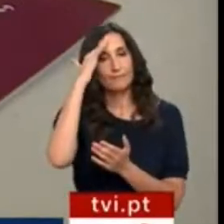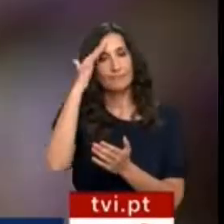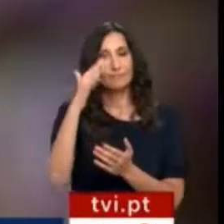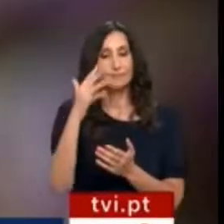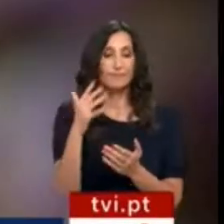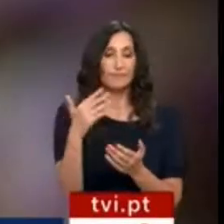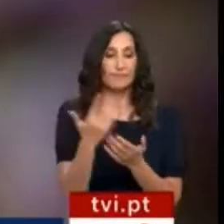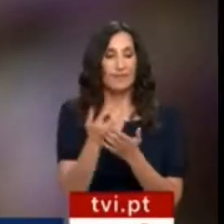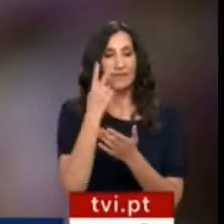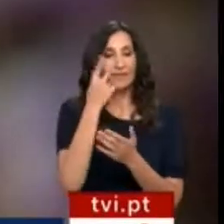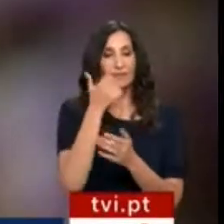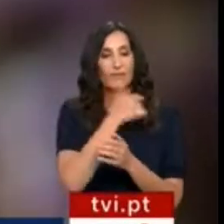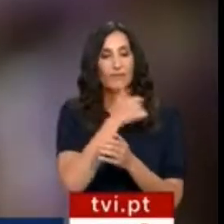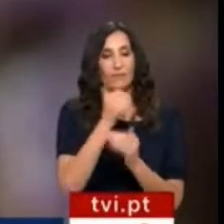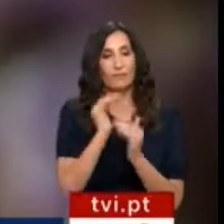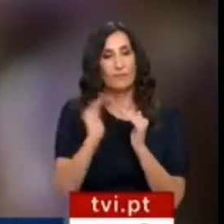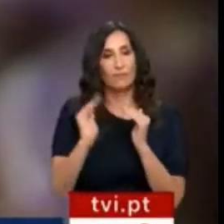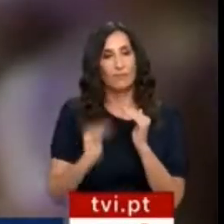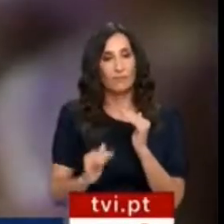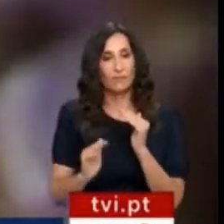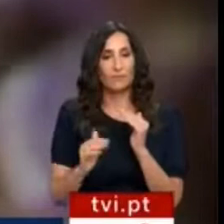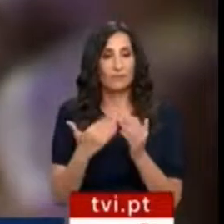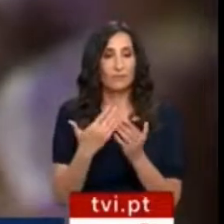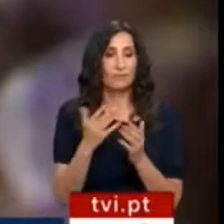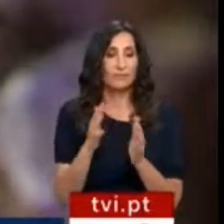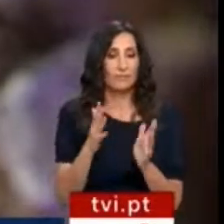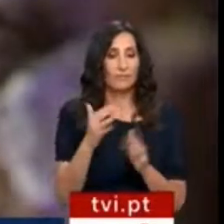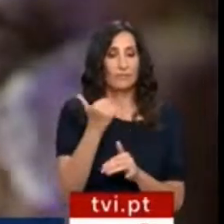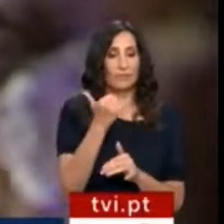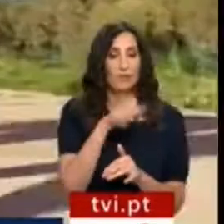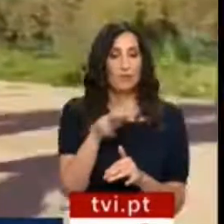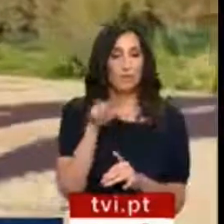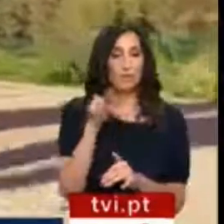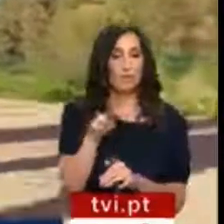uma vida com menos sofrimento para as cerca de 200 mil